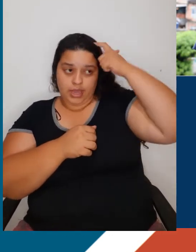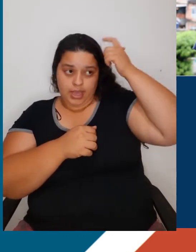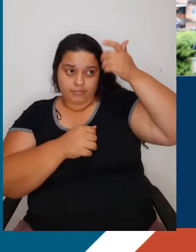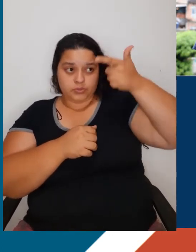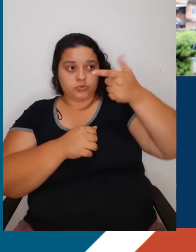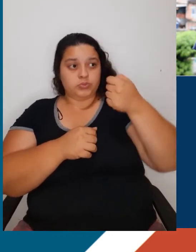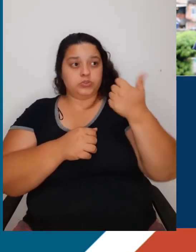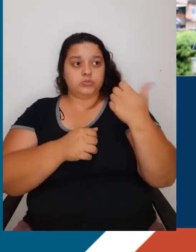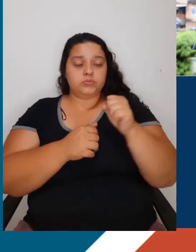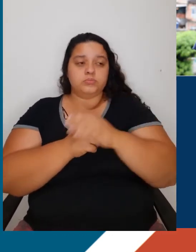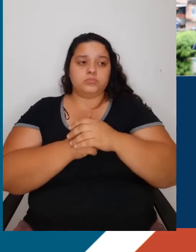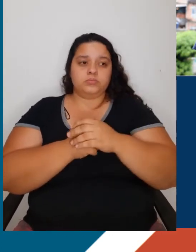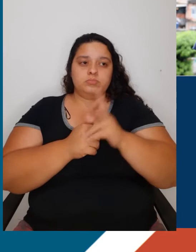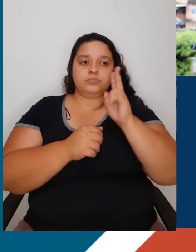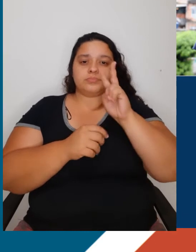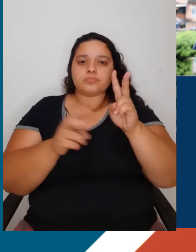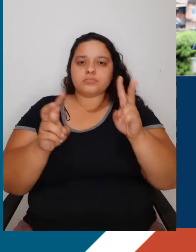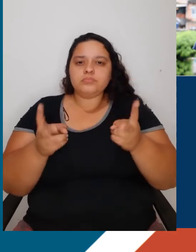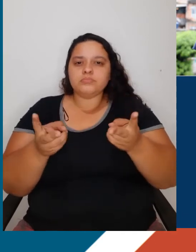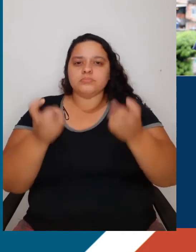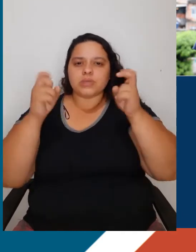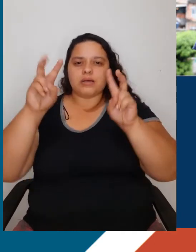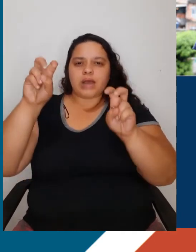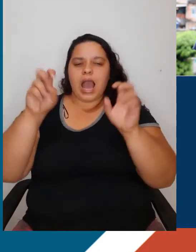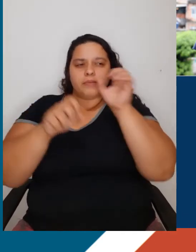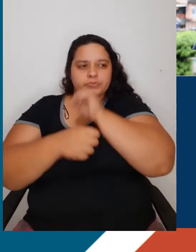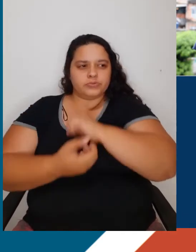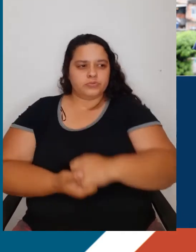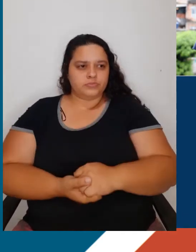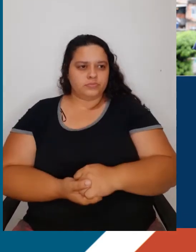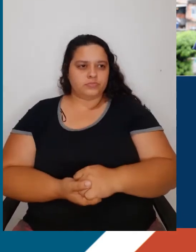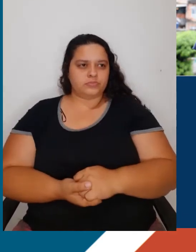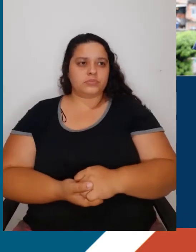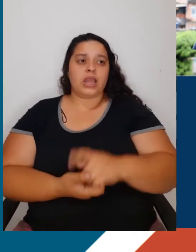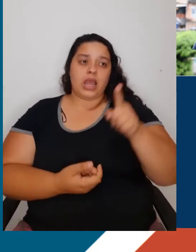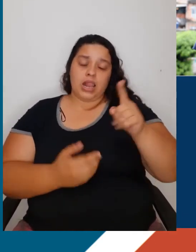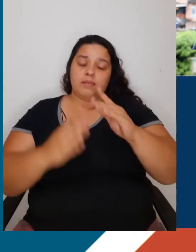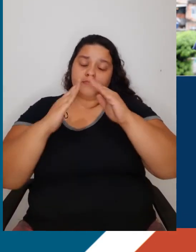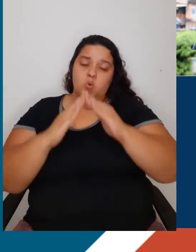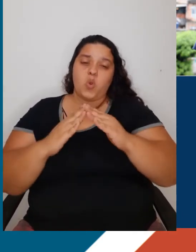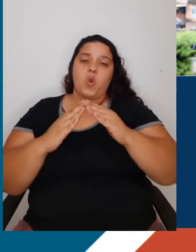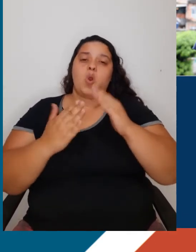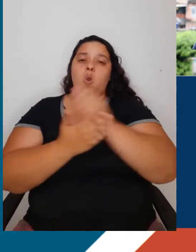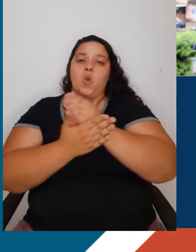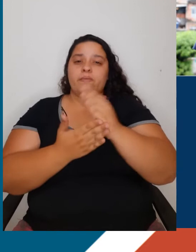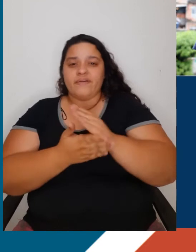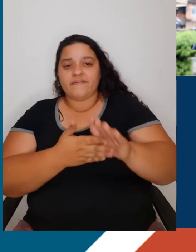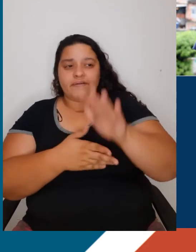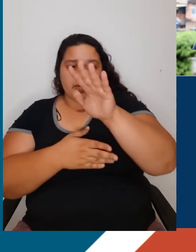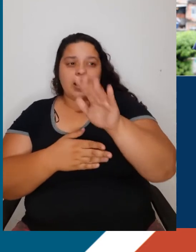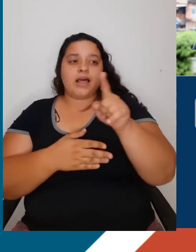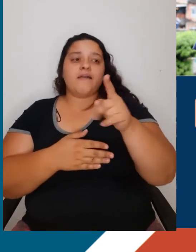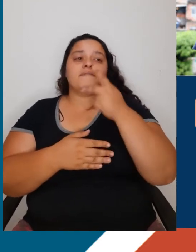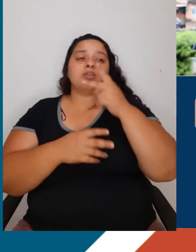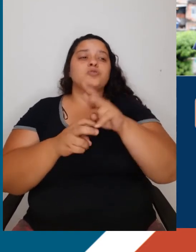de 2018, do qual analisaremos brevemente um trecho logo adiante. Tendo morado em algumas favelas do Rio de Janeiro, o autor